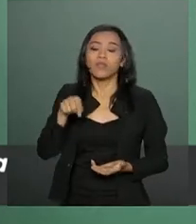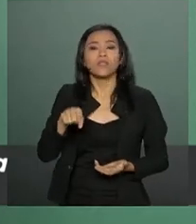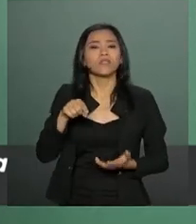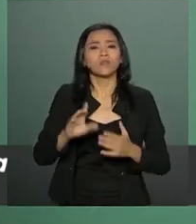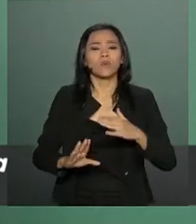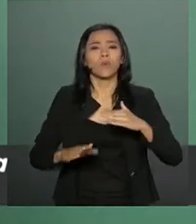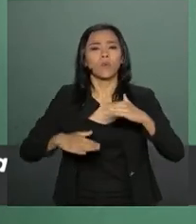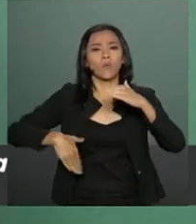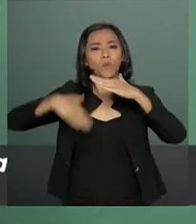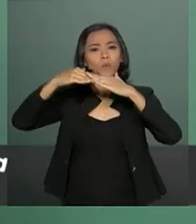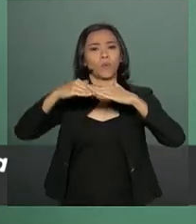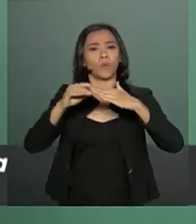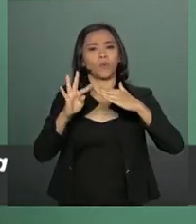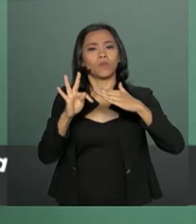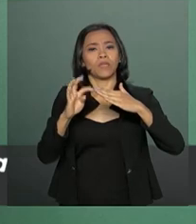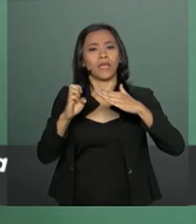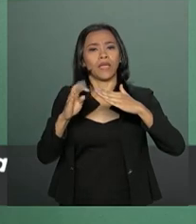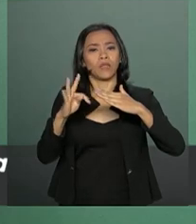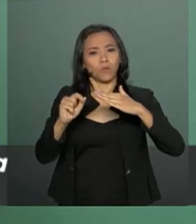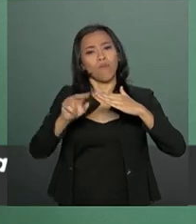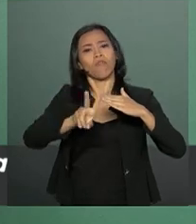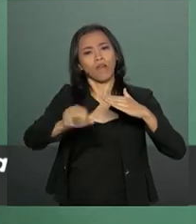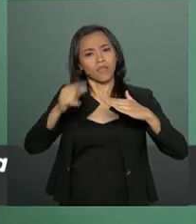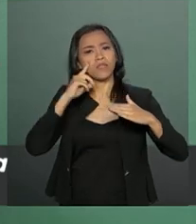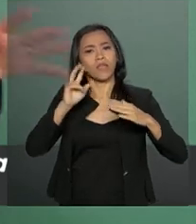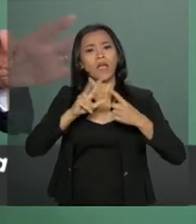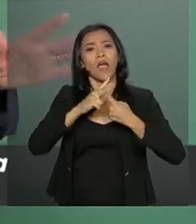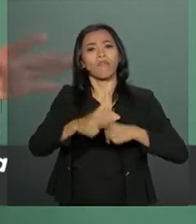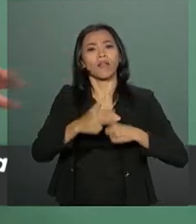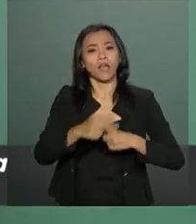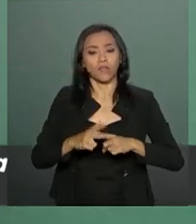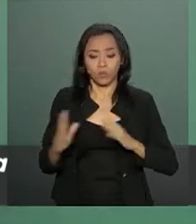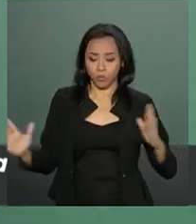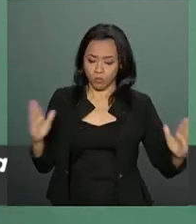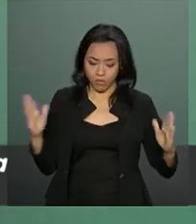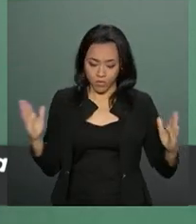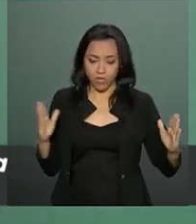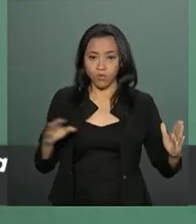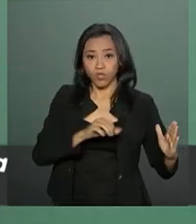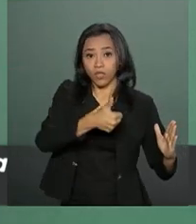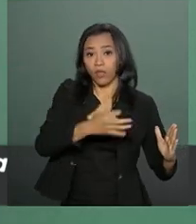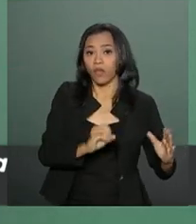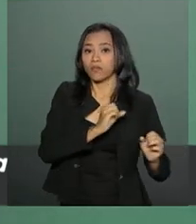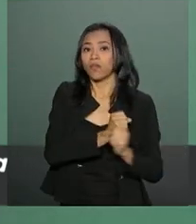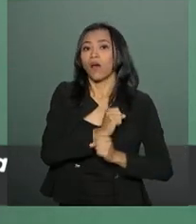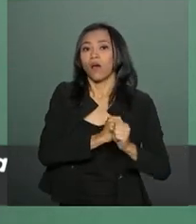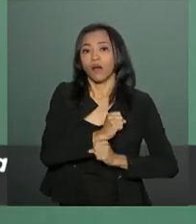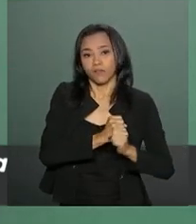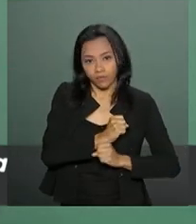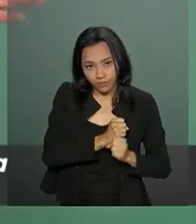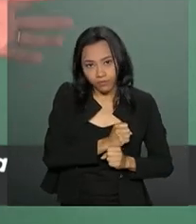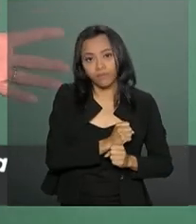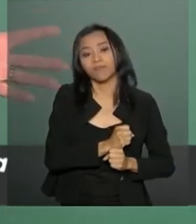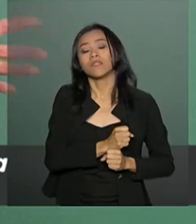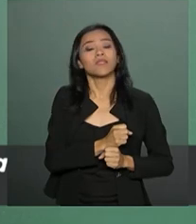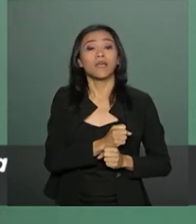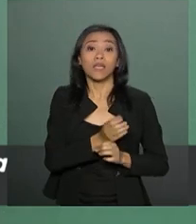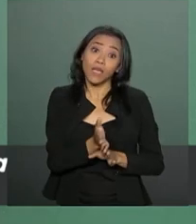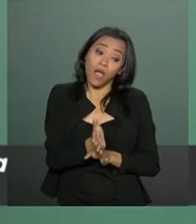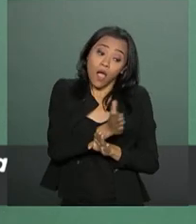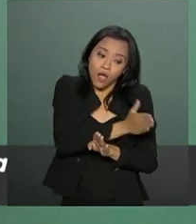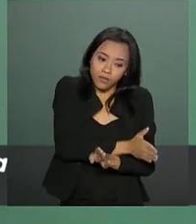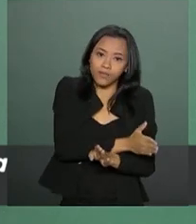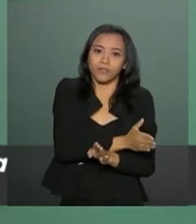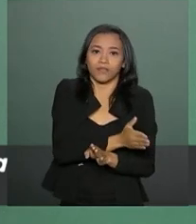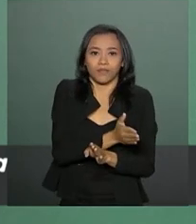teste é realizável daqui a 10 anos e neste ritmo que as coisas estão caminhando no improvável que antes dos 10 anos